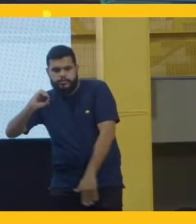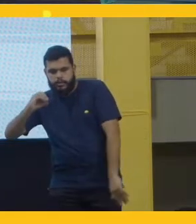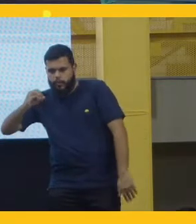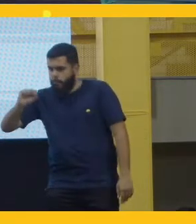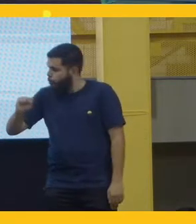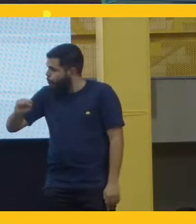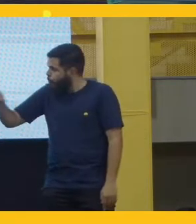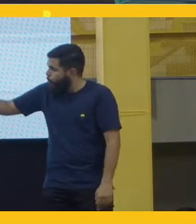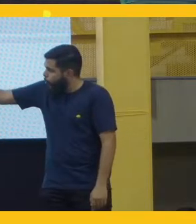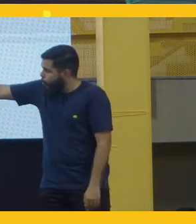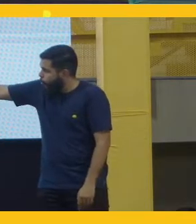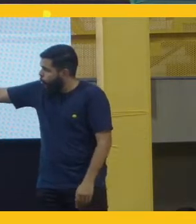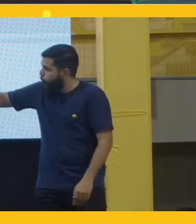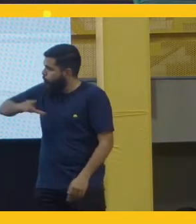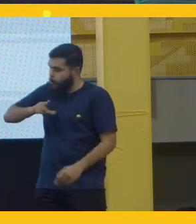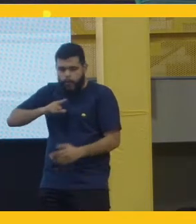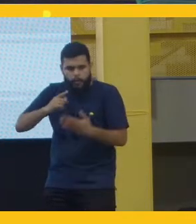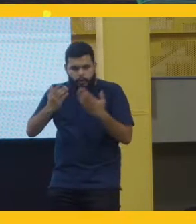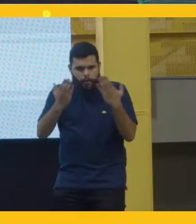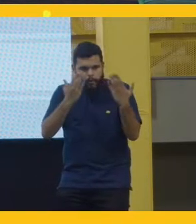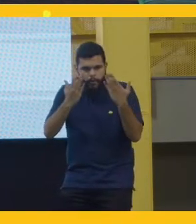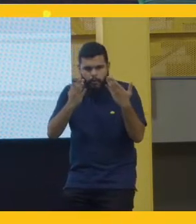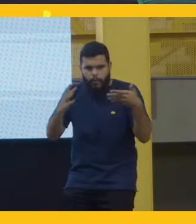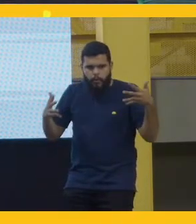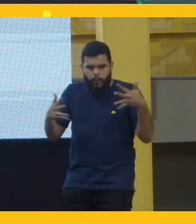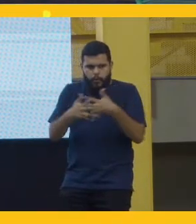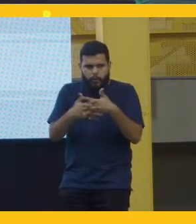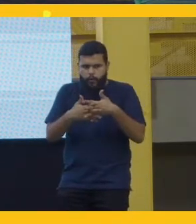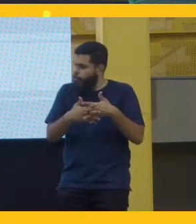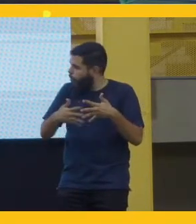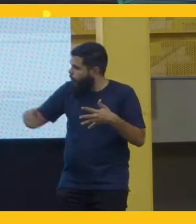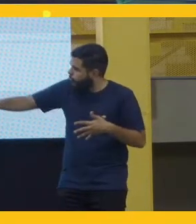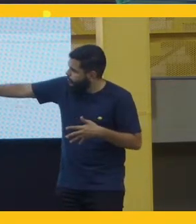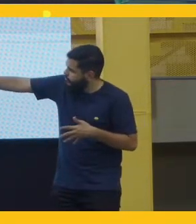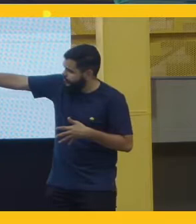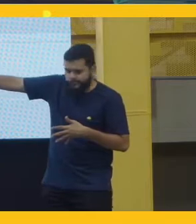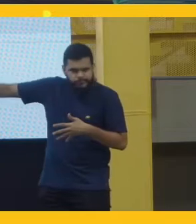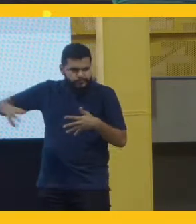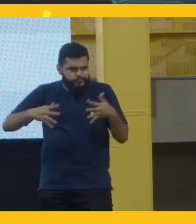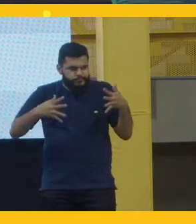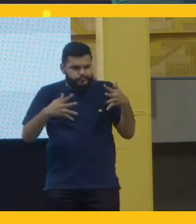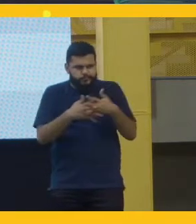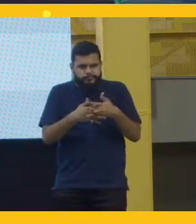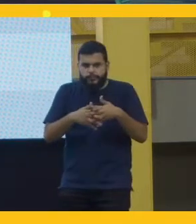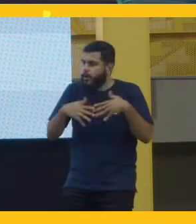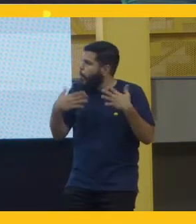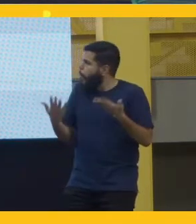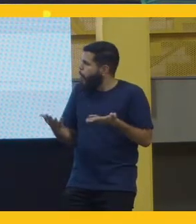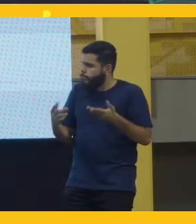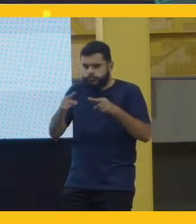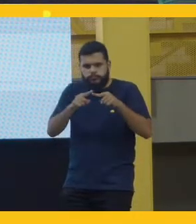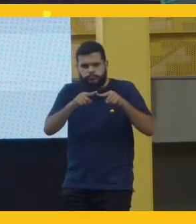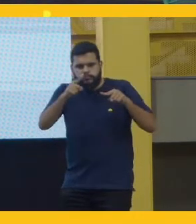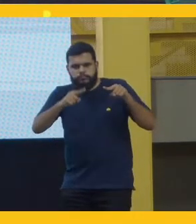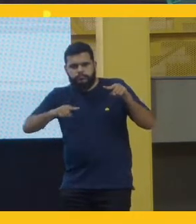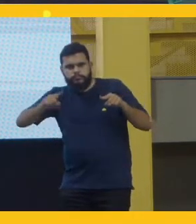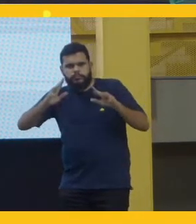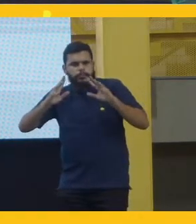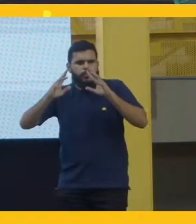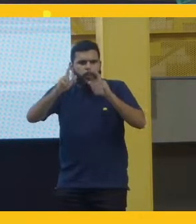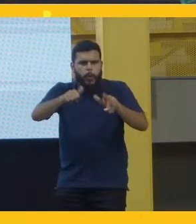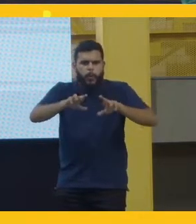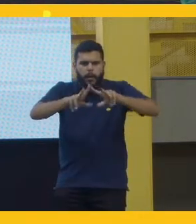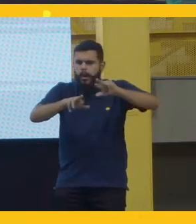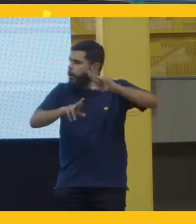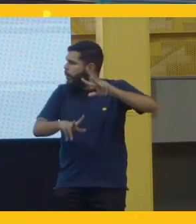O concreto com a grama. Eles se confundem. Em qual faixa, então, todos estão